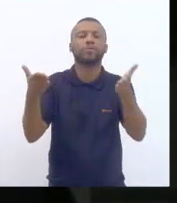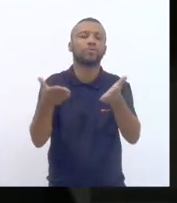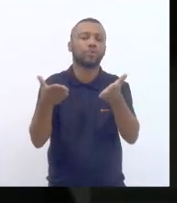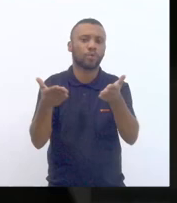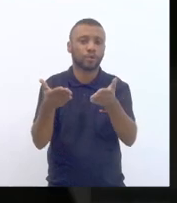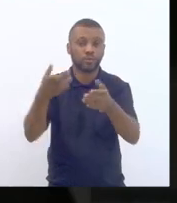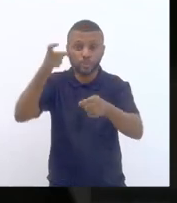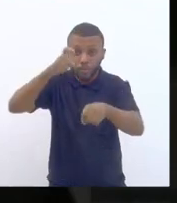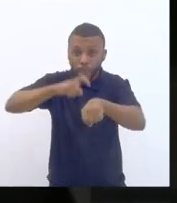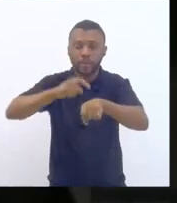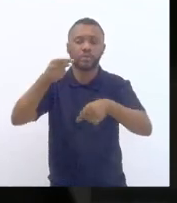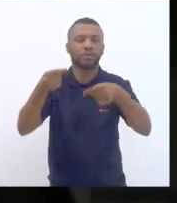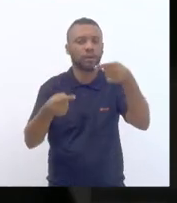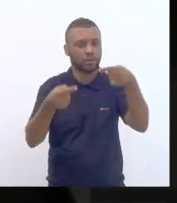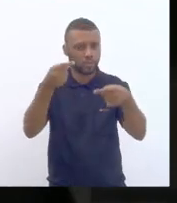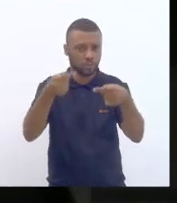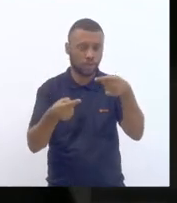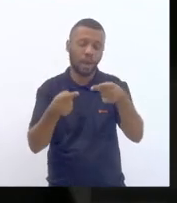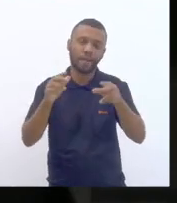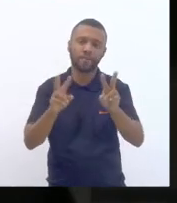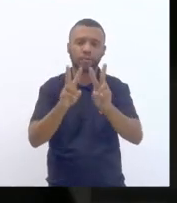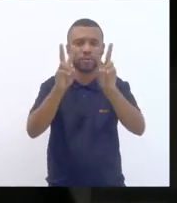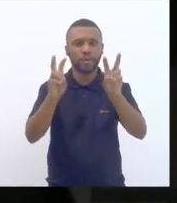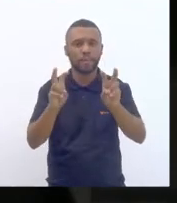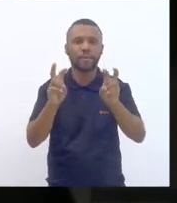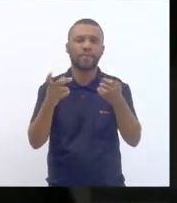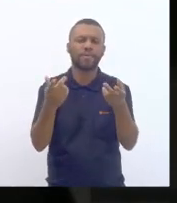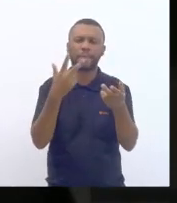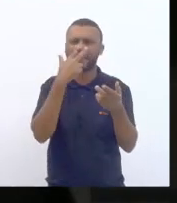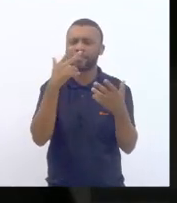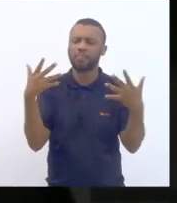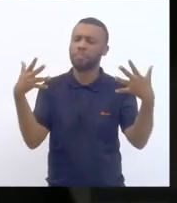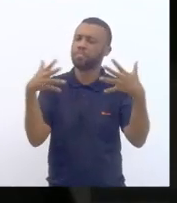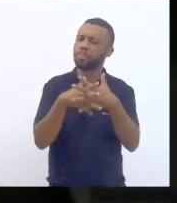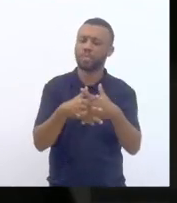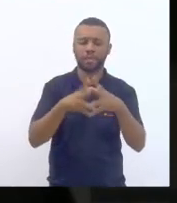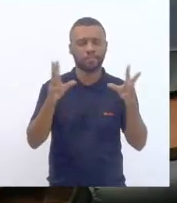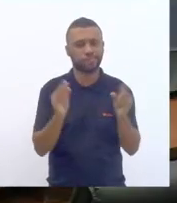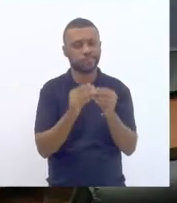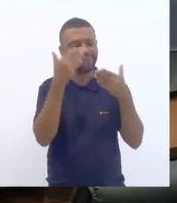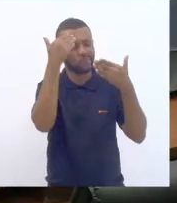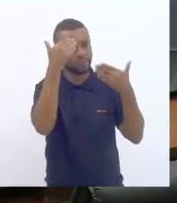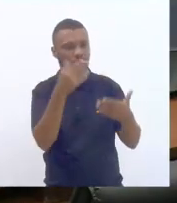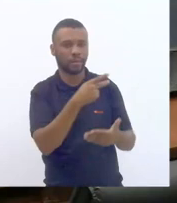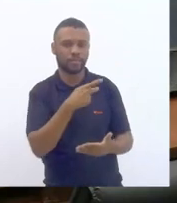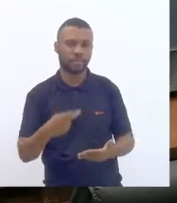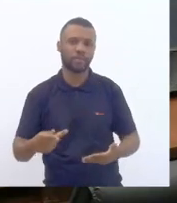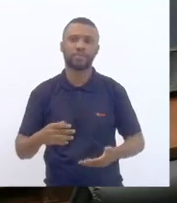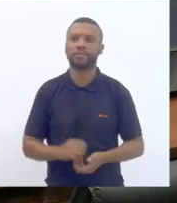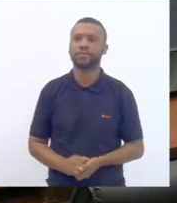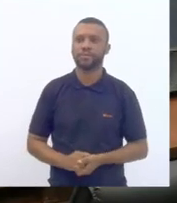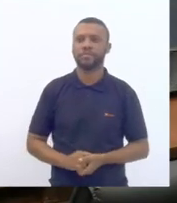no momento da discussão Às vezes o tema fica bastante confusa Muito obrigado seu presente